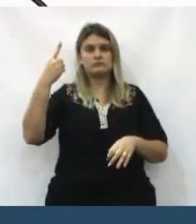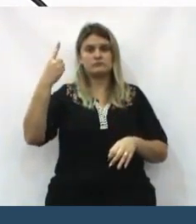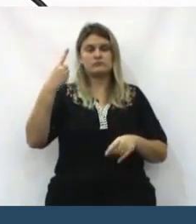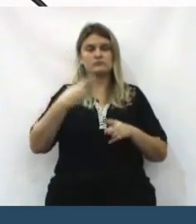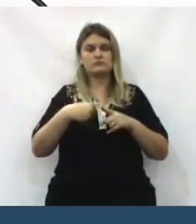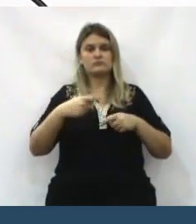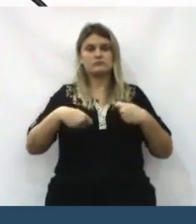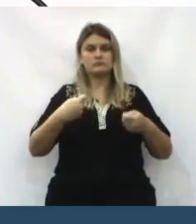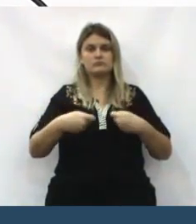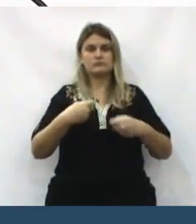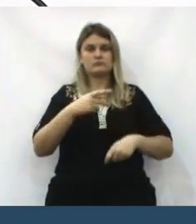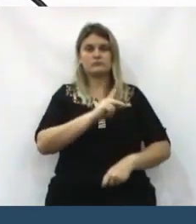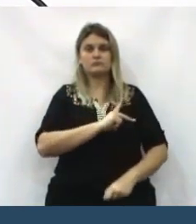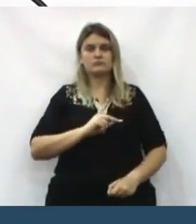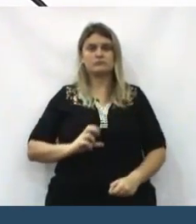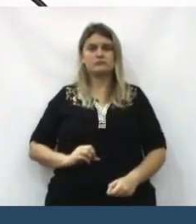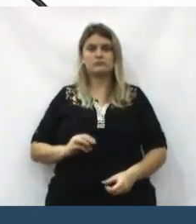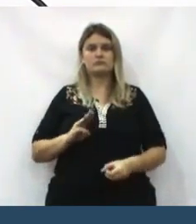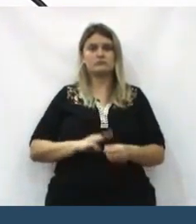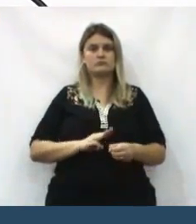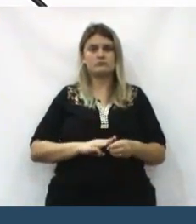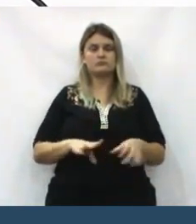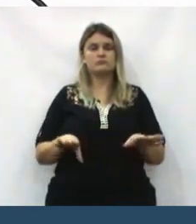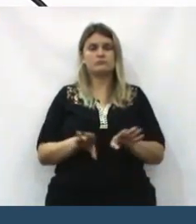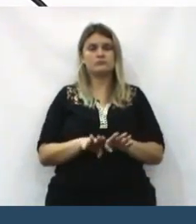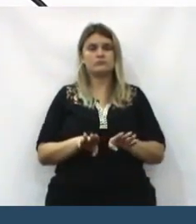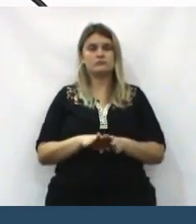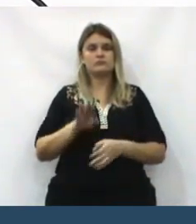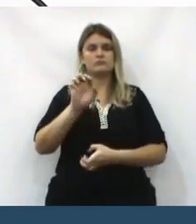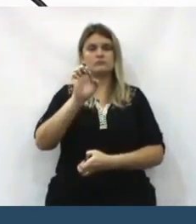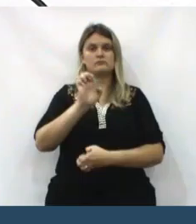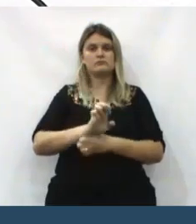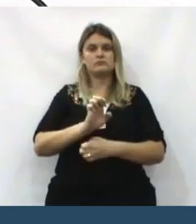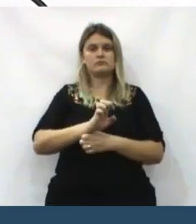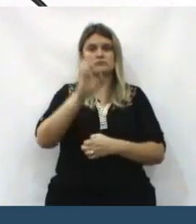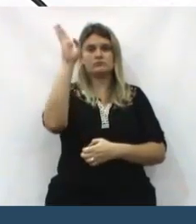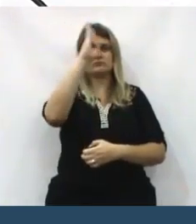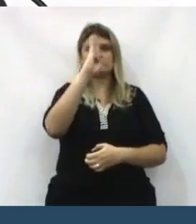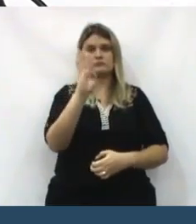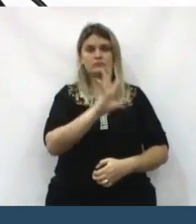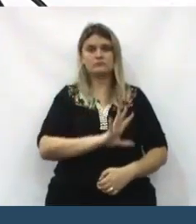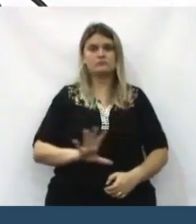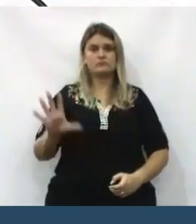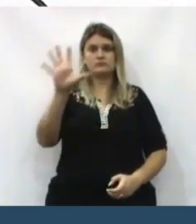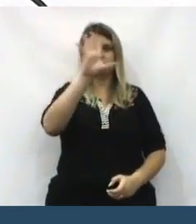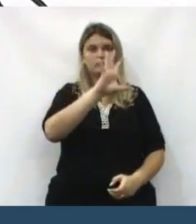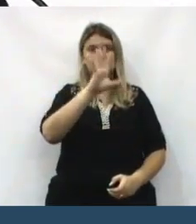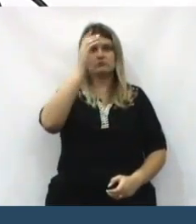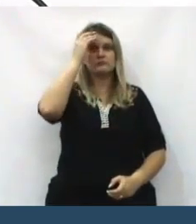o primeiro pela administração pública municipal, inclusive pelos estados do Brasil.